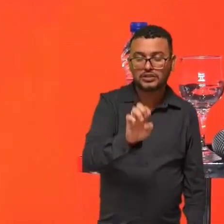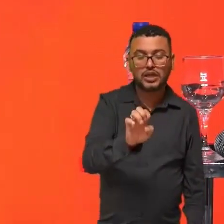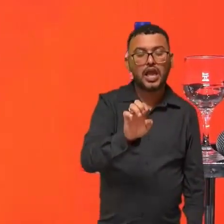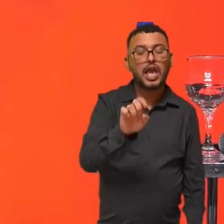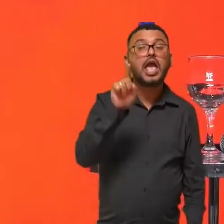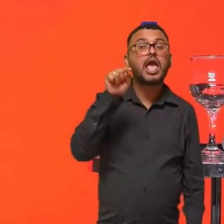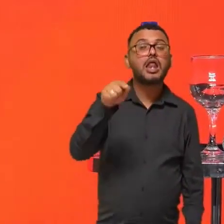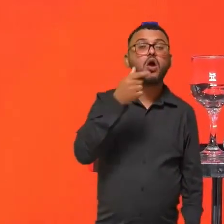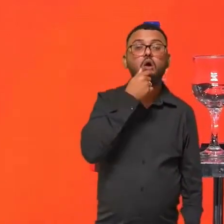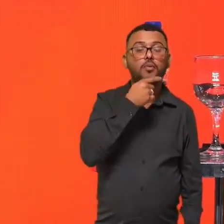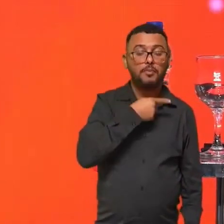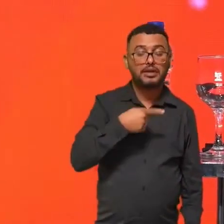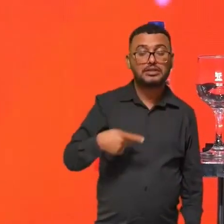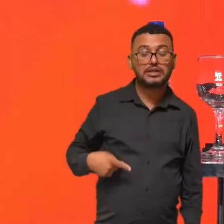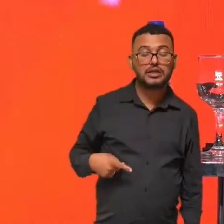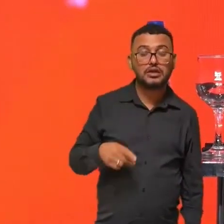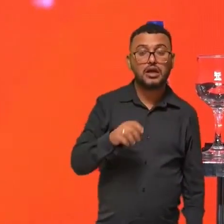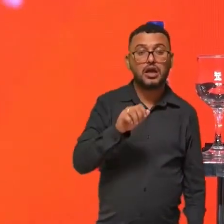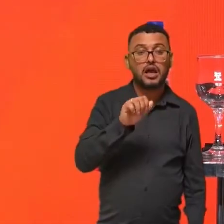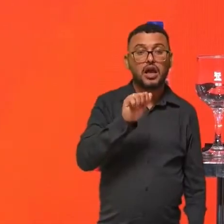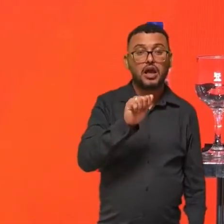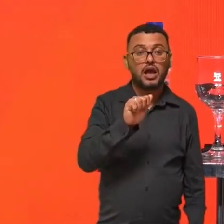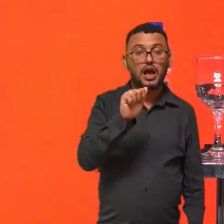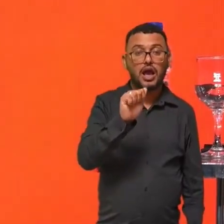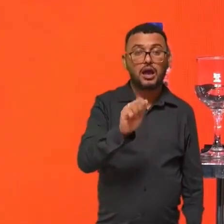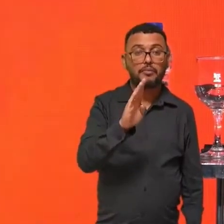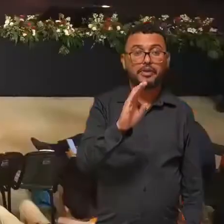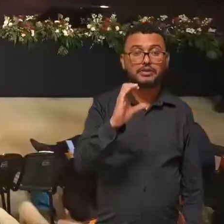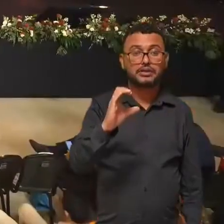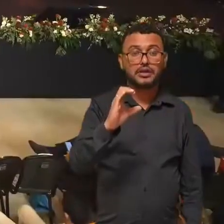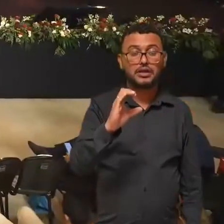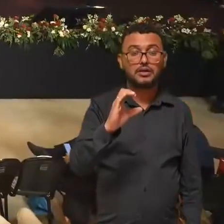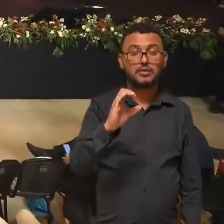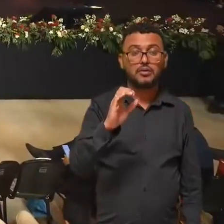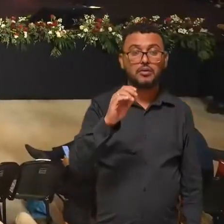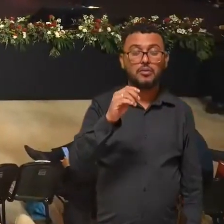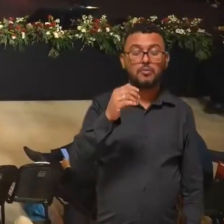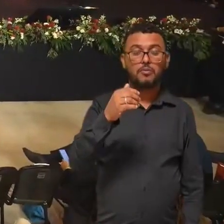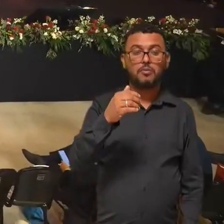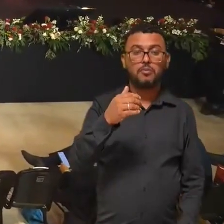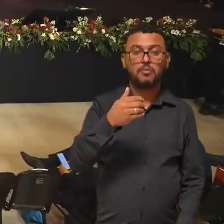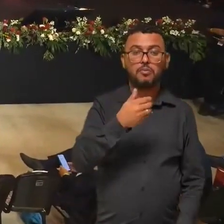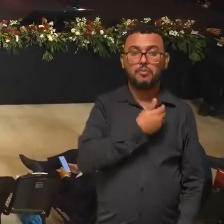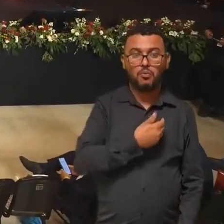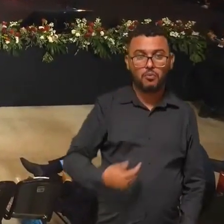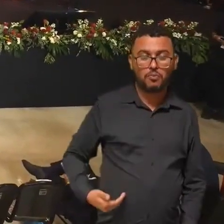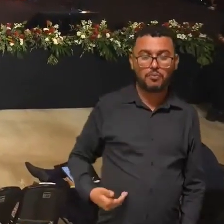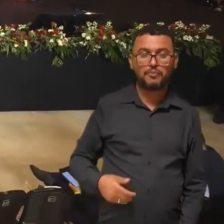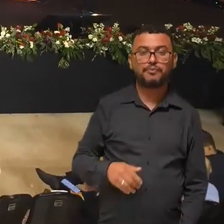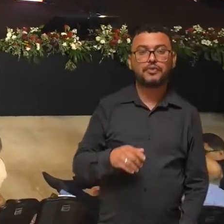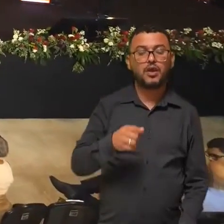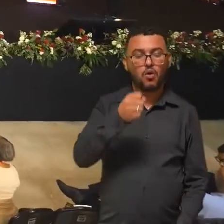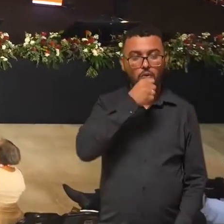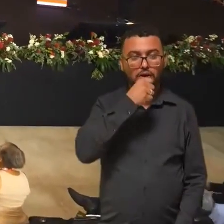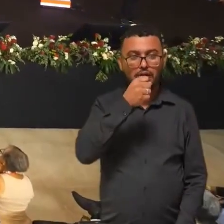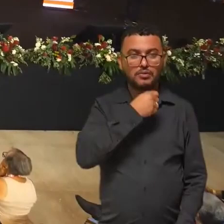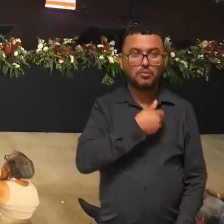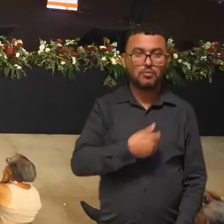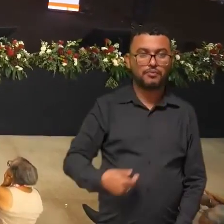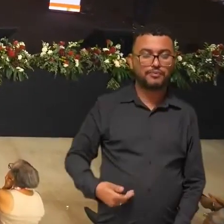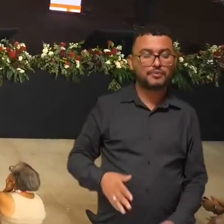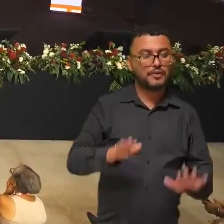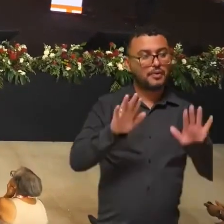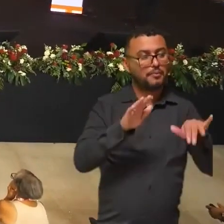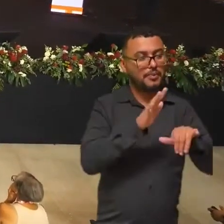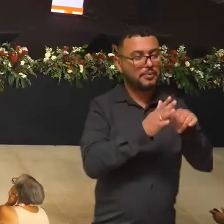Pública, Associação Brasileira de Comunicação Pública. Primeiro, boa tarde, obrigado a todos, obrigado pelo